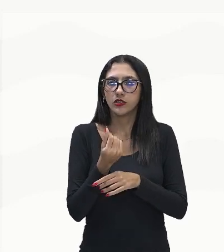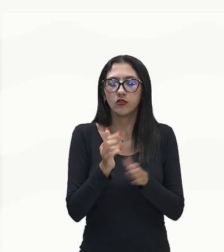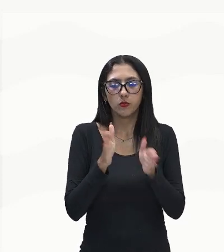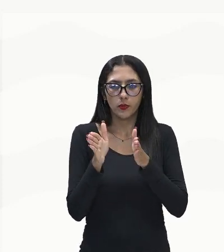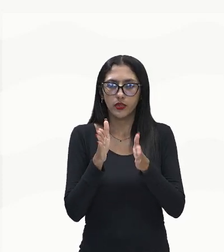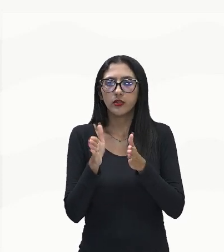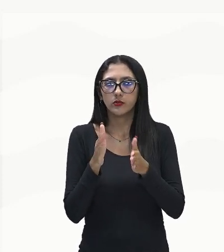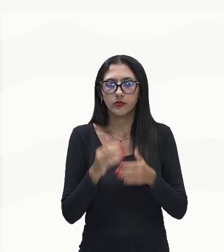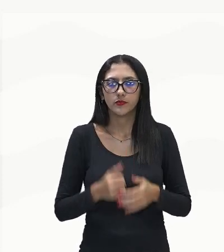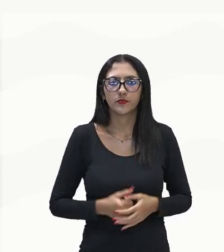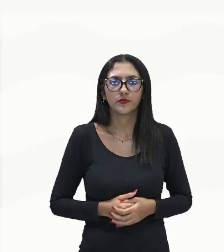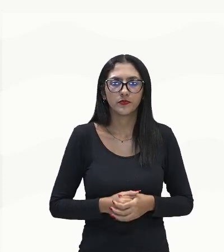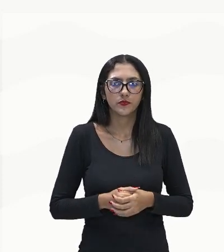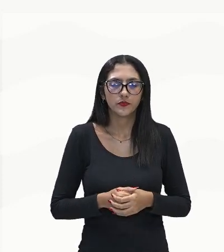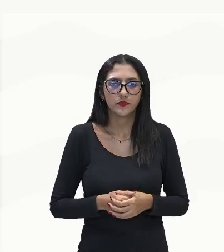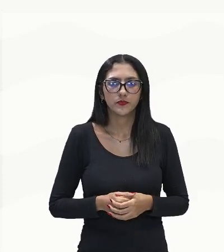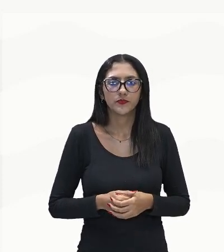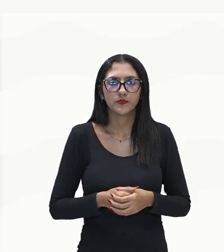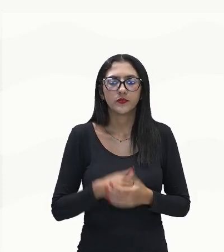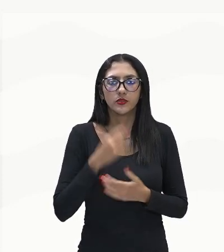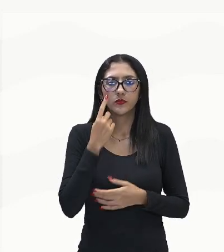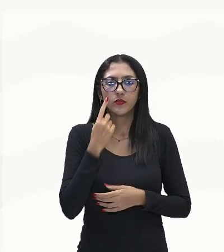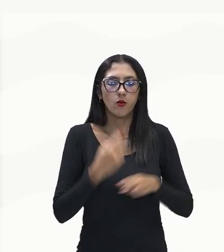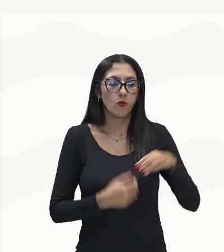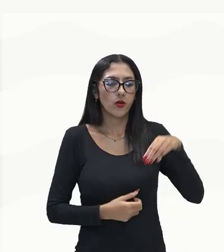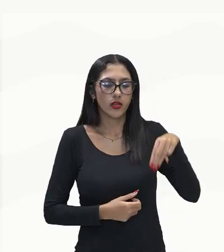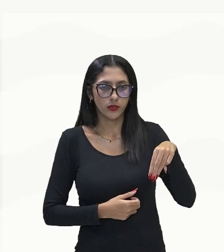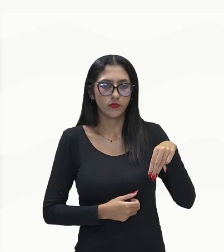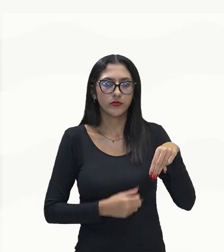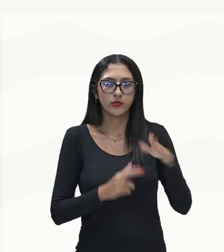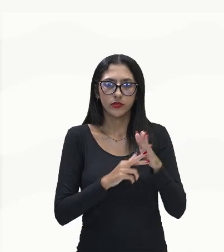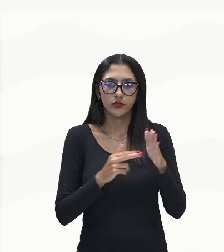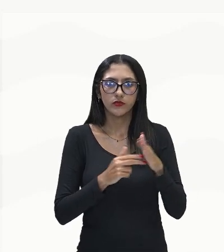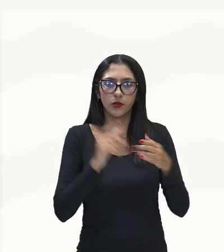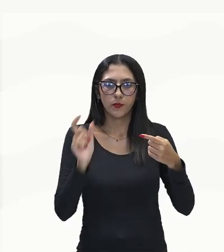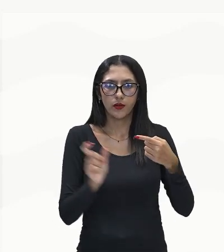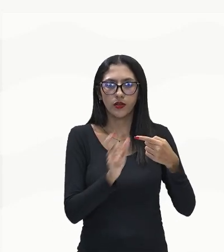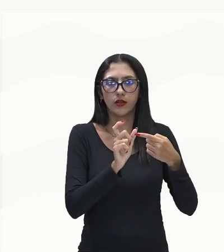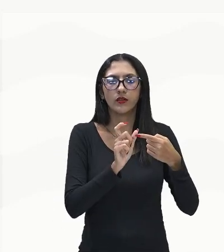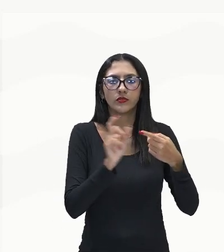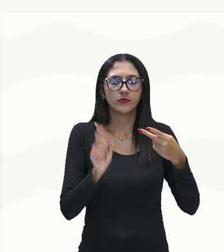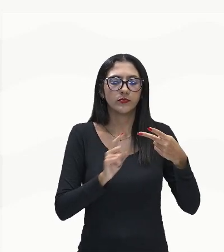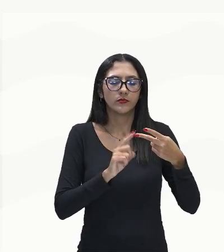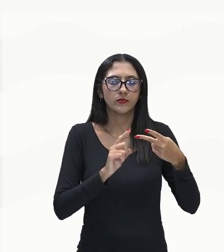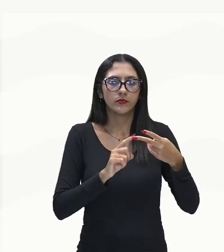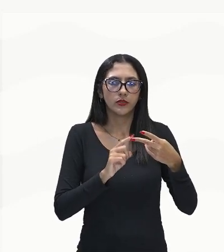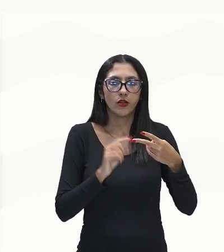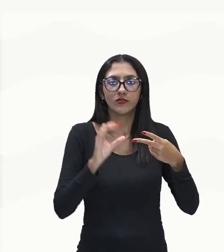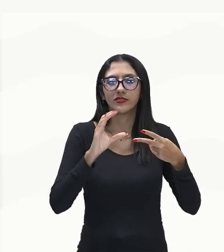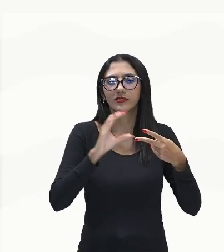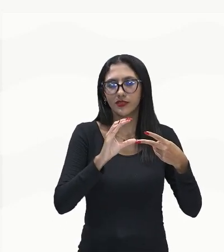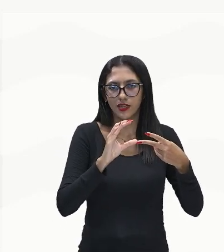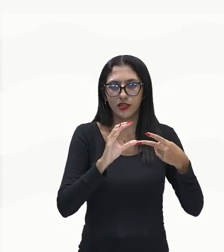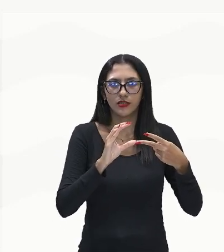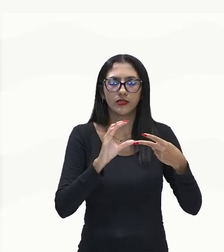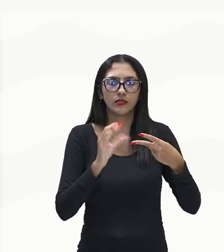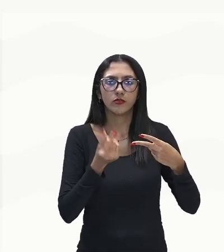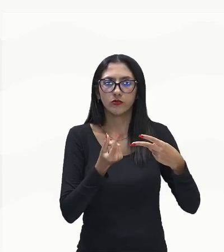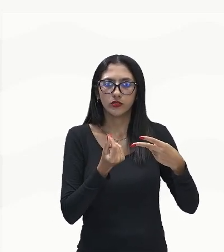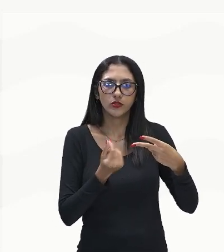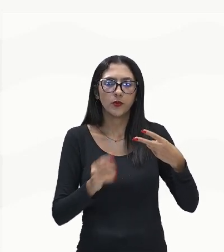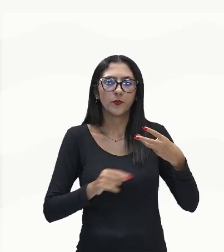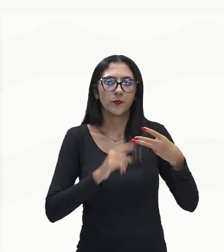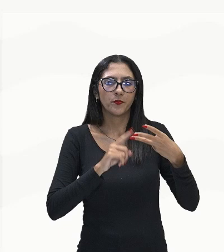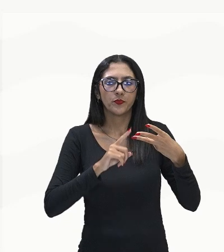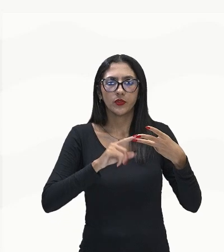aqui o montante representado pela letra M, nós temos aqui o capital representado pela letra C e